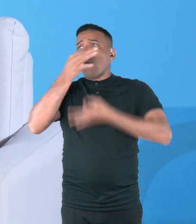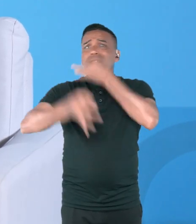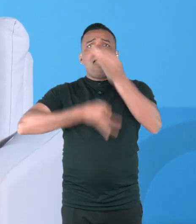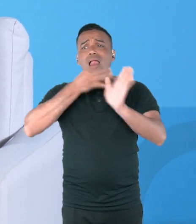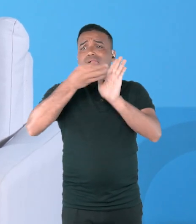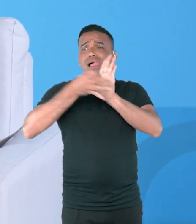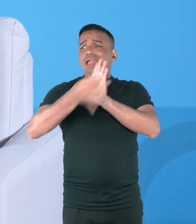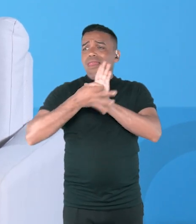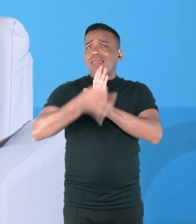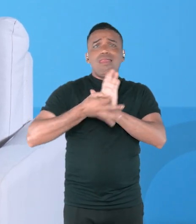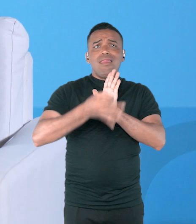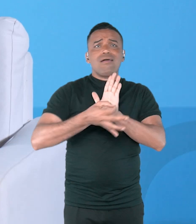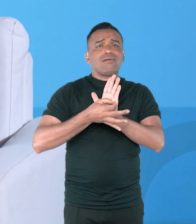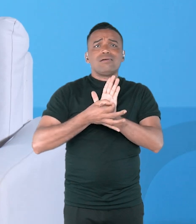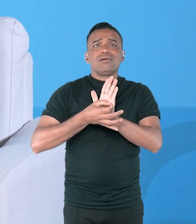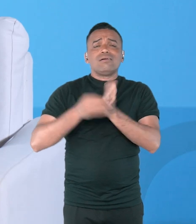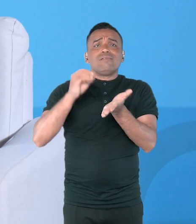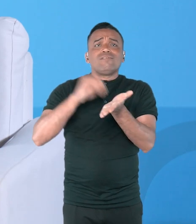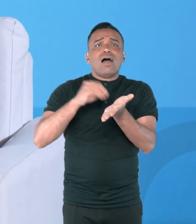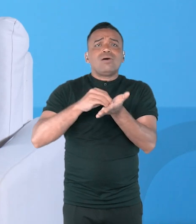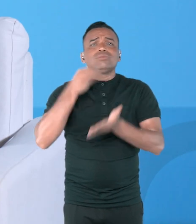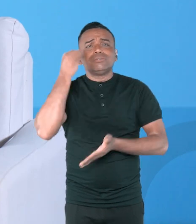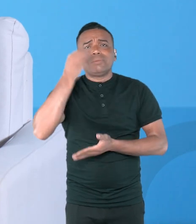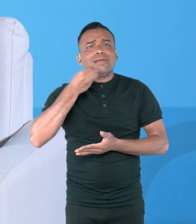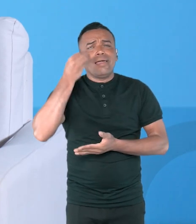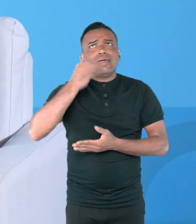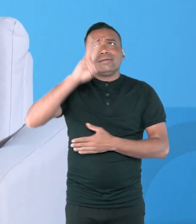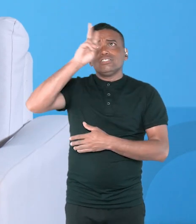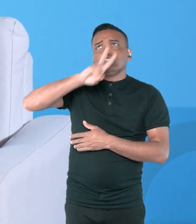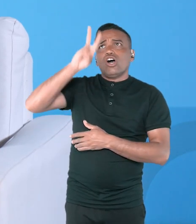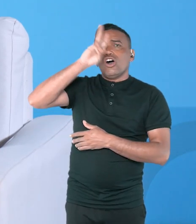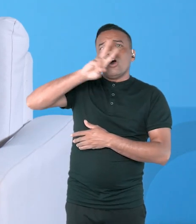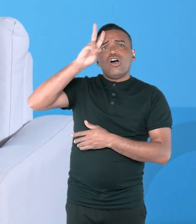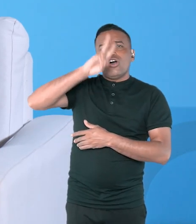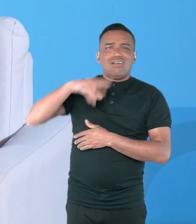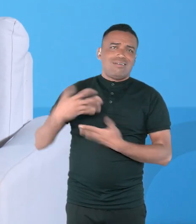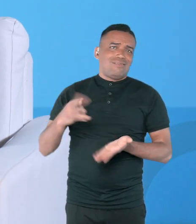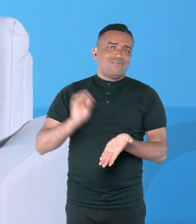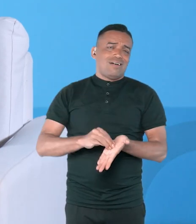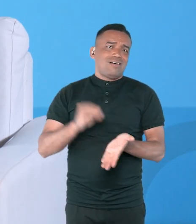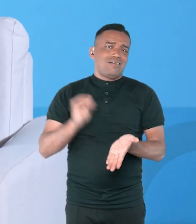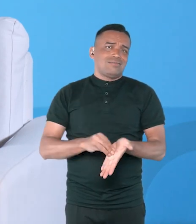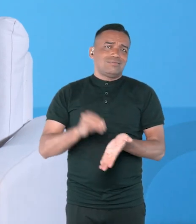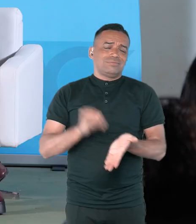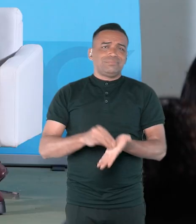show de opinião e tem tão pouca história. Acho que a gente vive muito essa síndrome, sabe, Afonso?